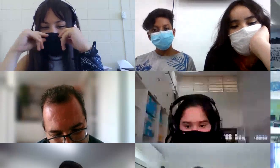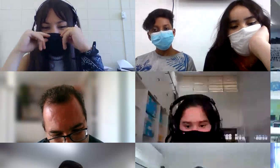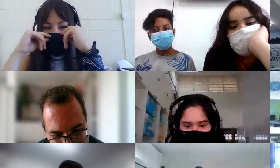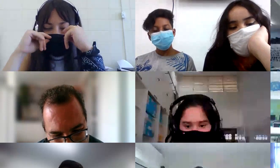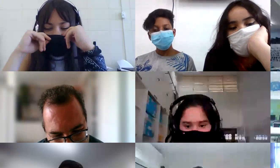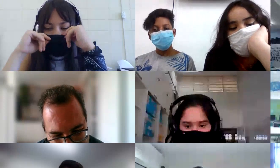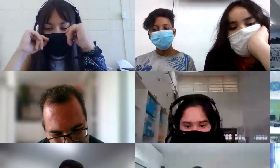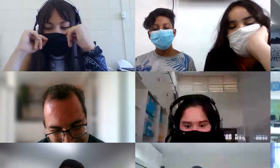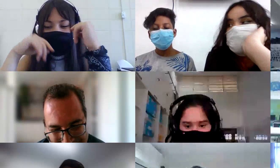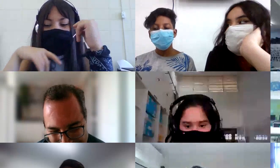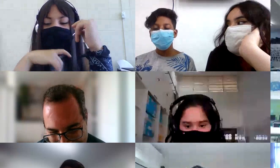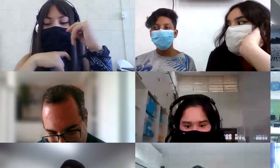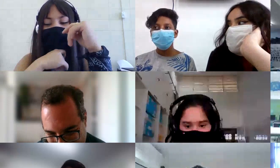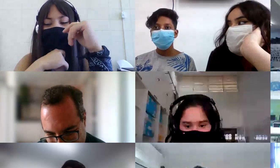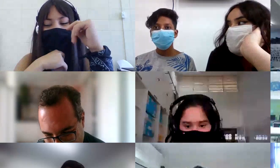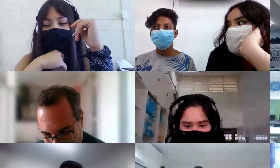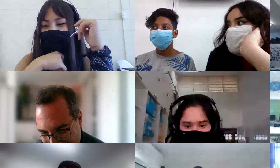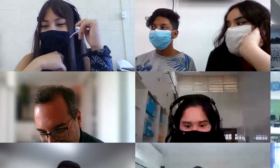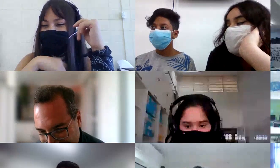só assim mesmo.